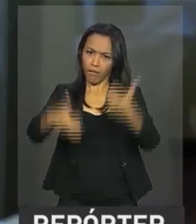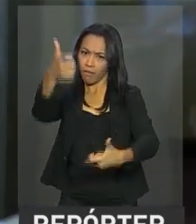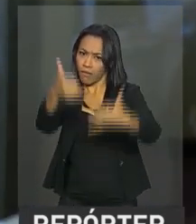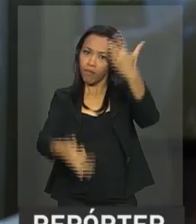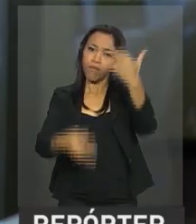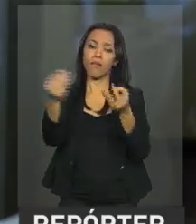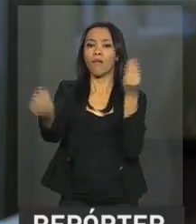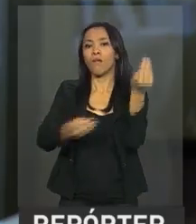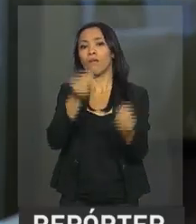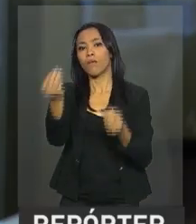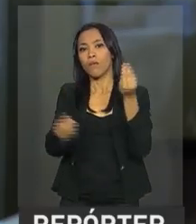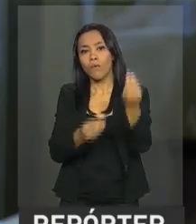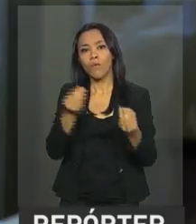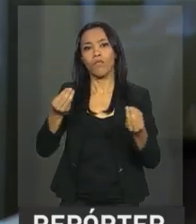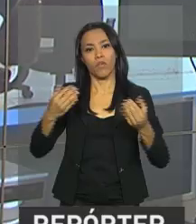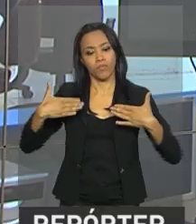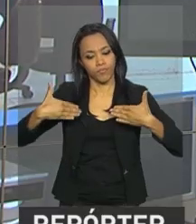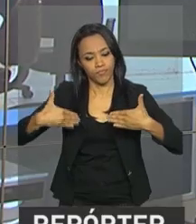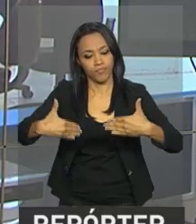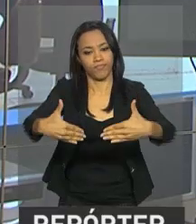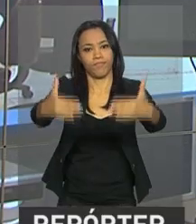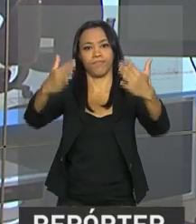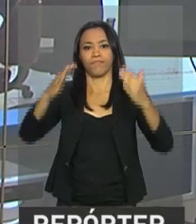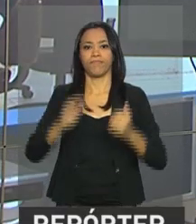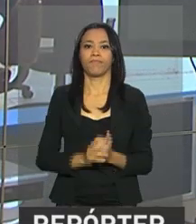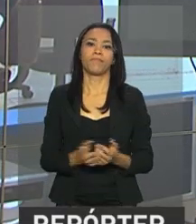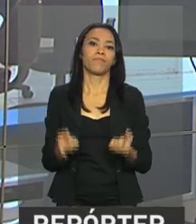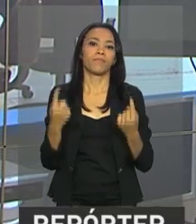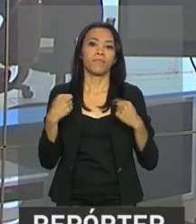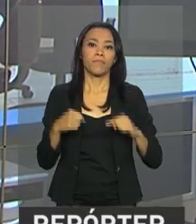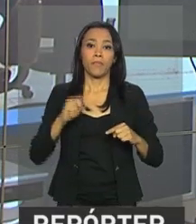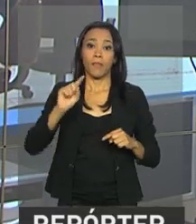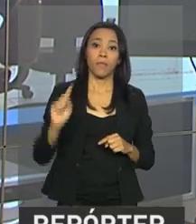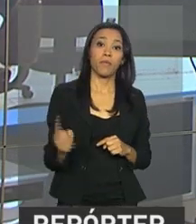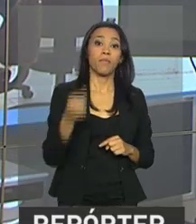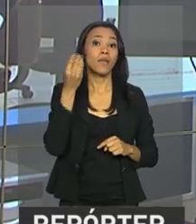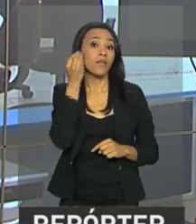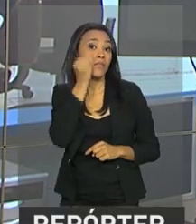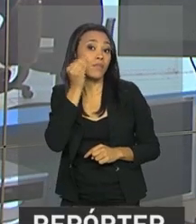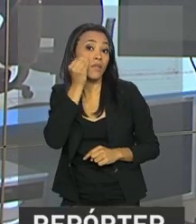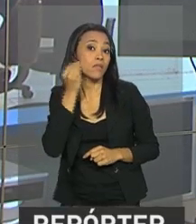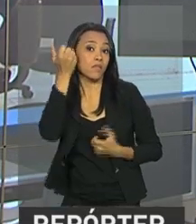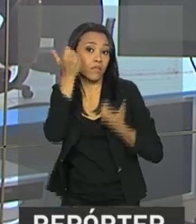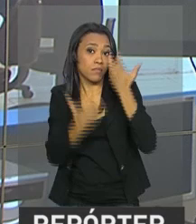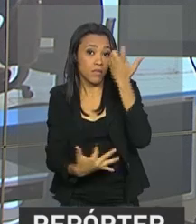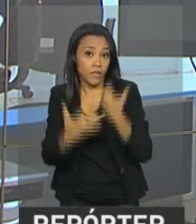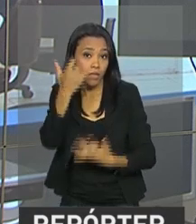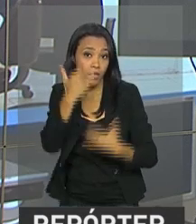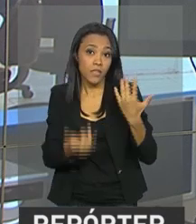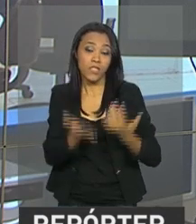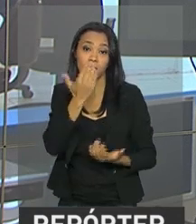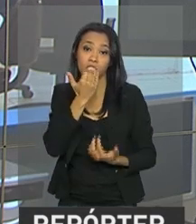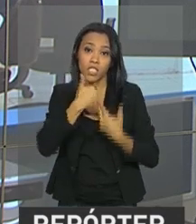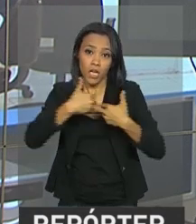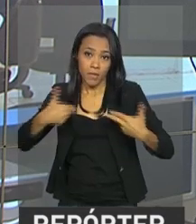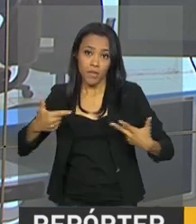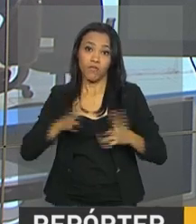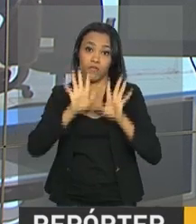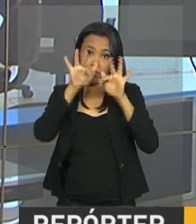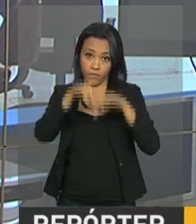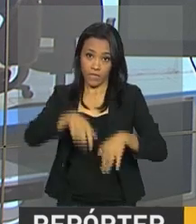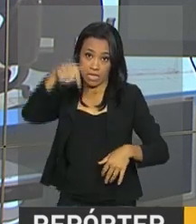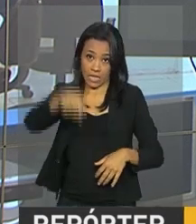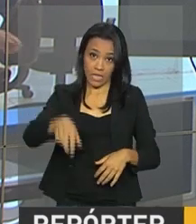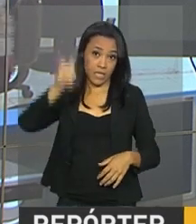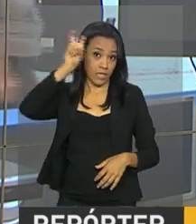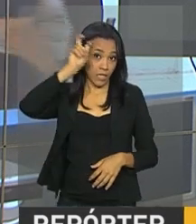como vamos caminhar agora. A primeira mostra de experiências de bancos de alimentos termina nesta quinta-feira. Para